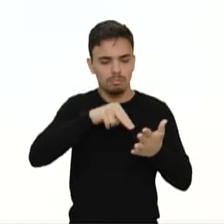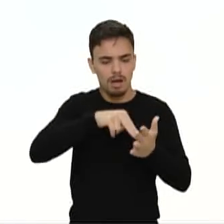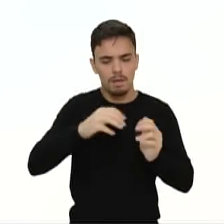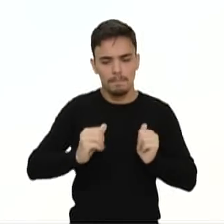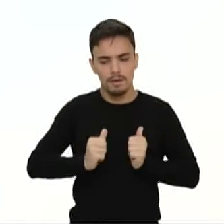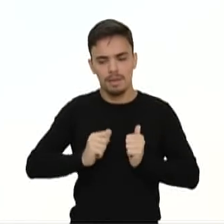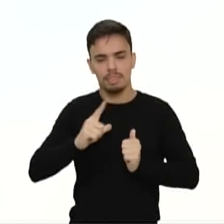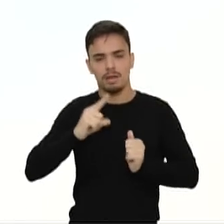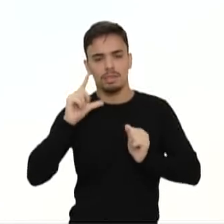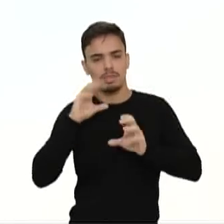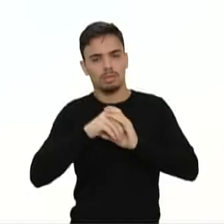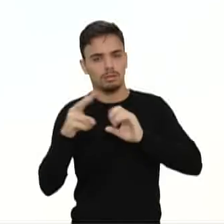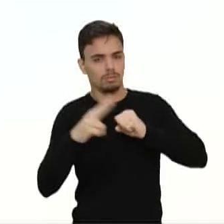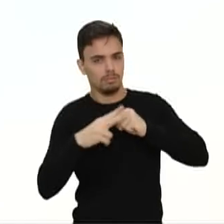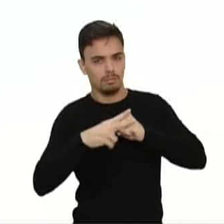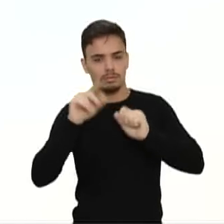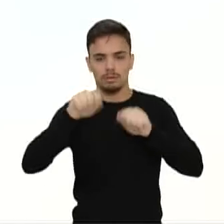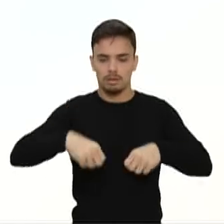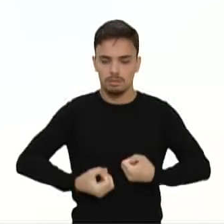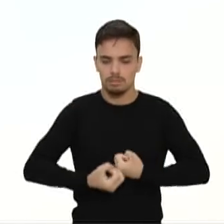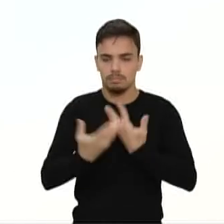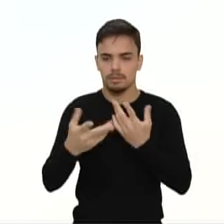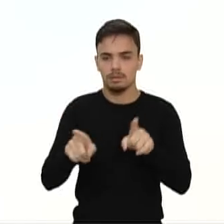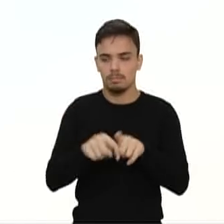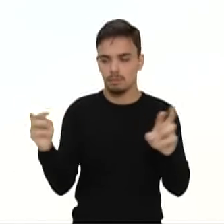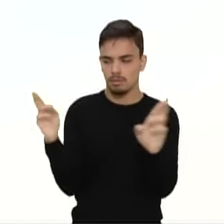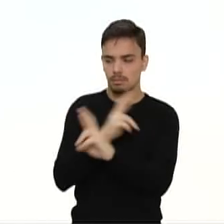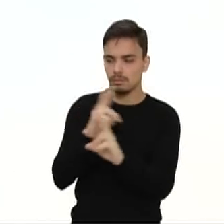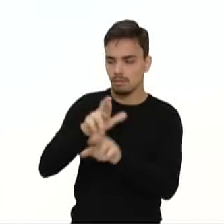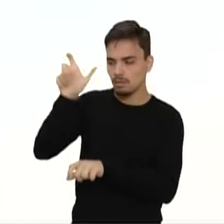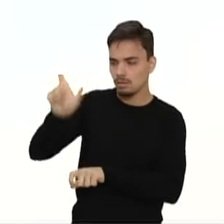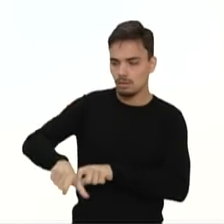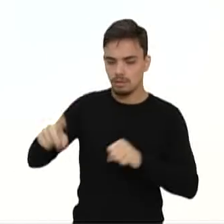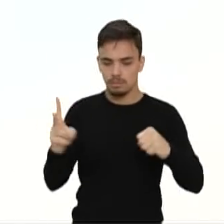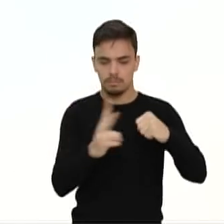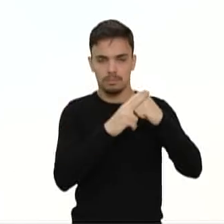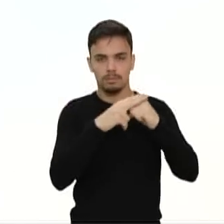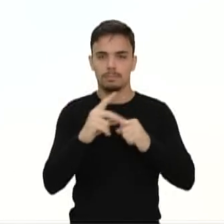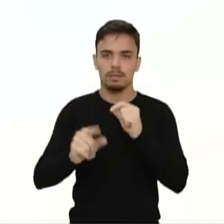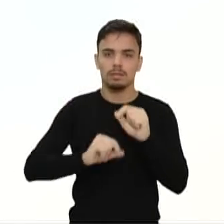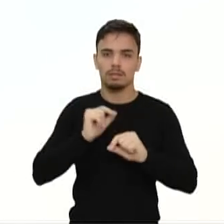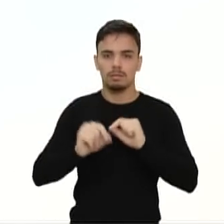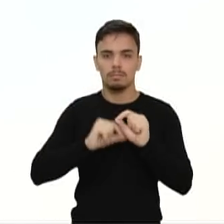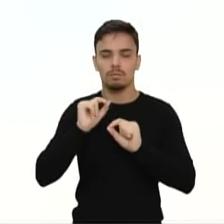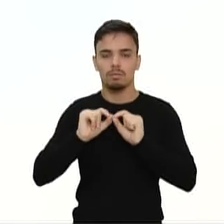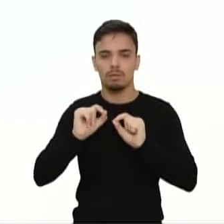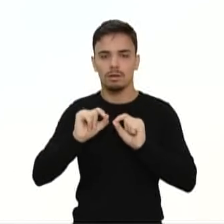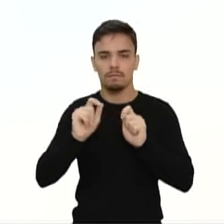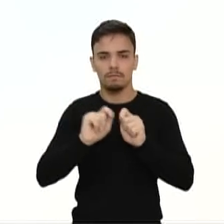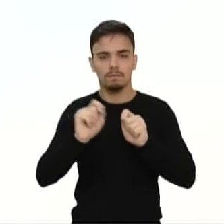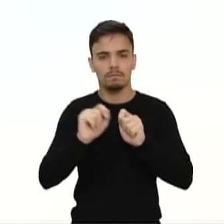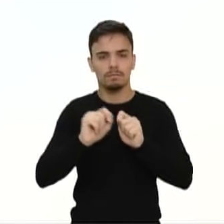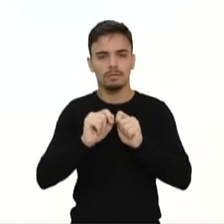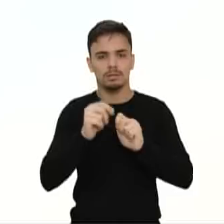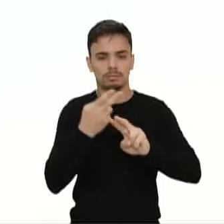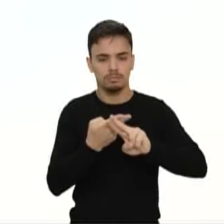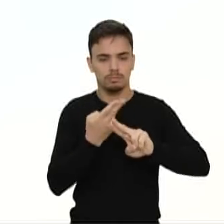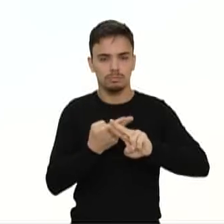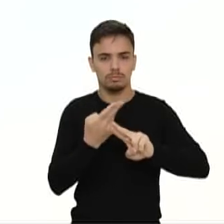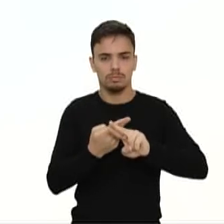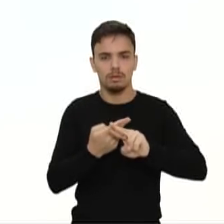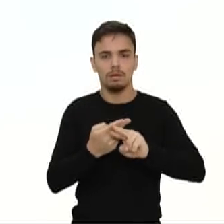assume para expressar a relação entre ele e o sujeito, exercitar o uso das